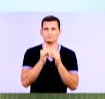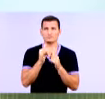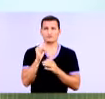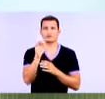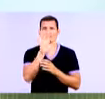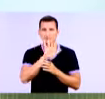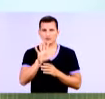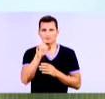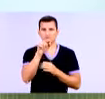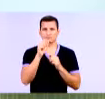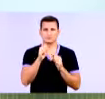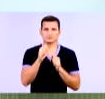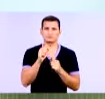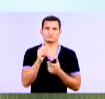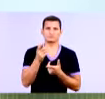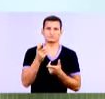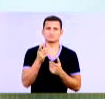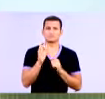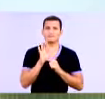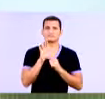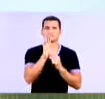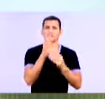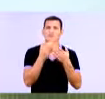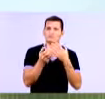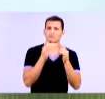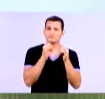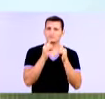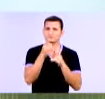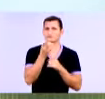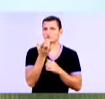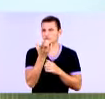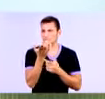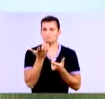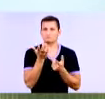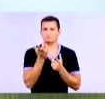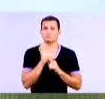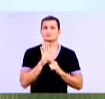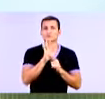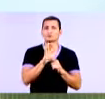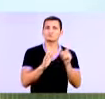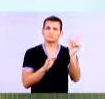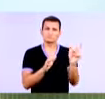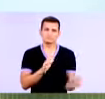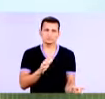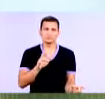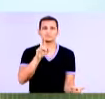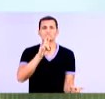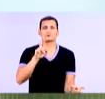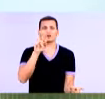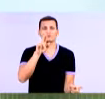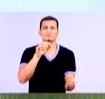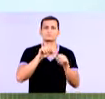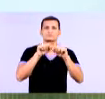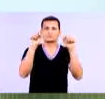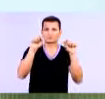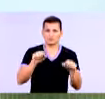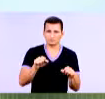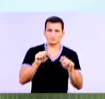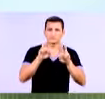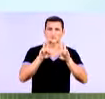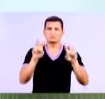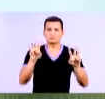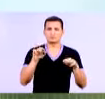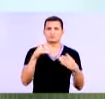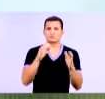imagem você pode usar para representar alguma informação que você pretende entregar para o usuário do site, para o usuário do sistema. Então, aquele conceito